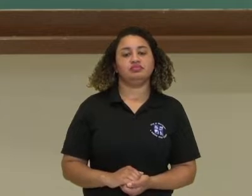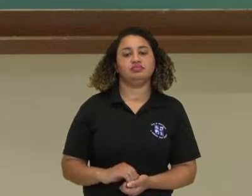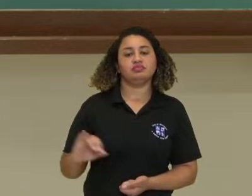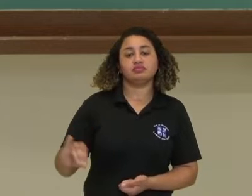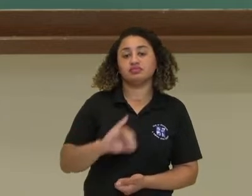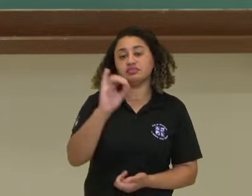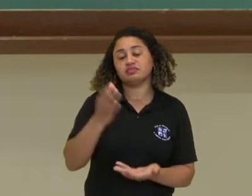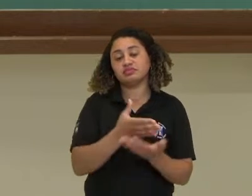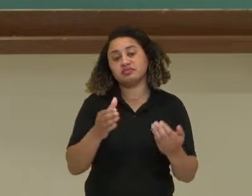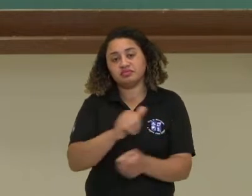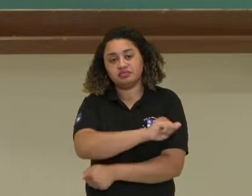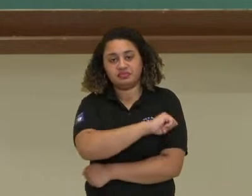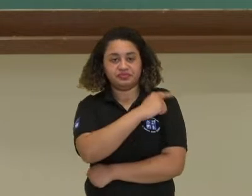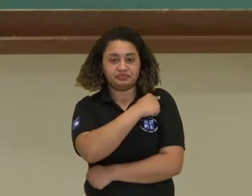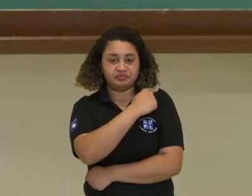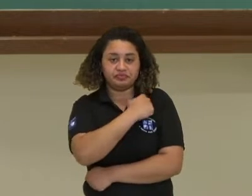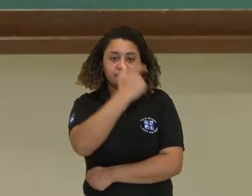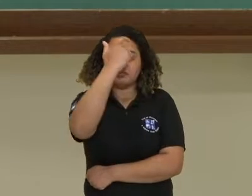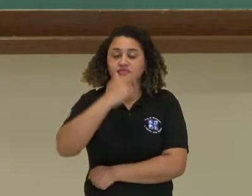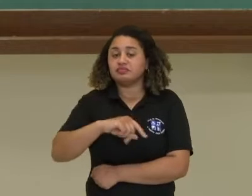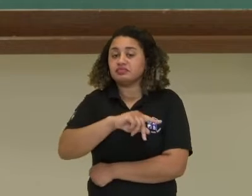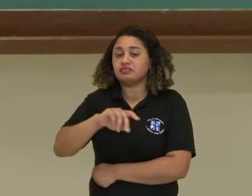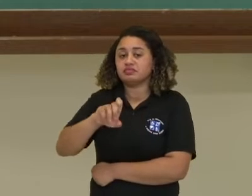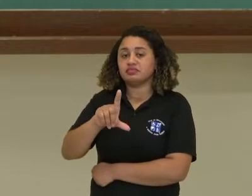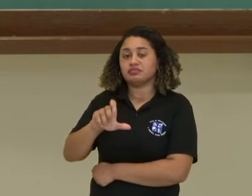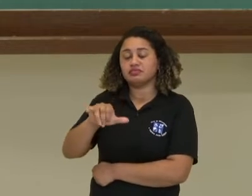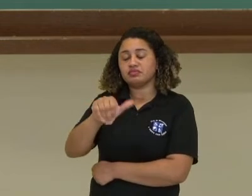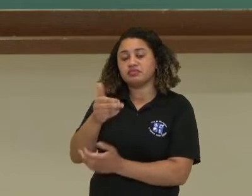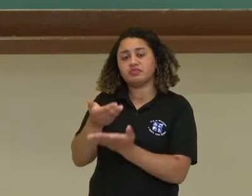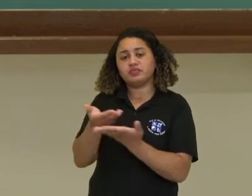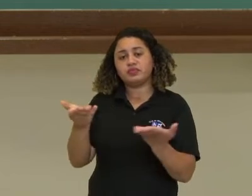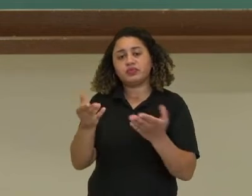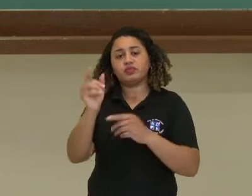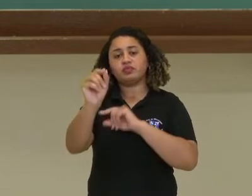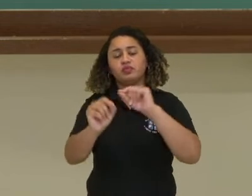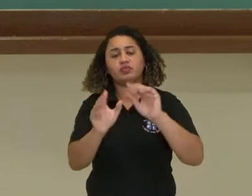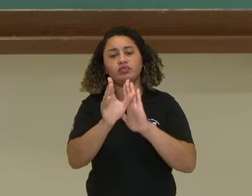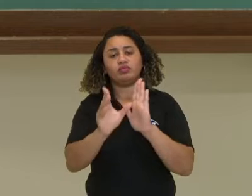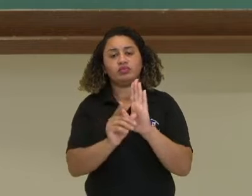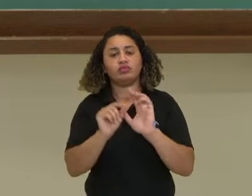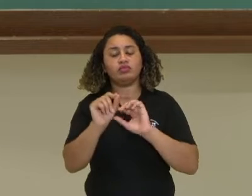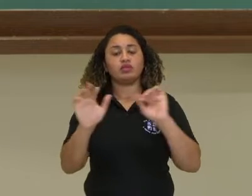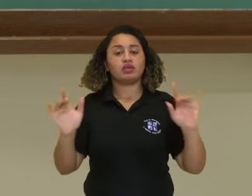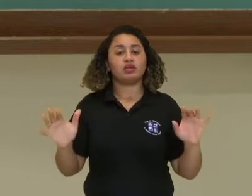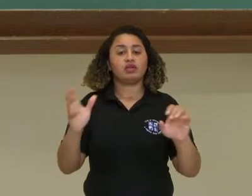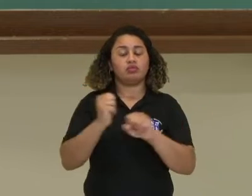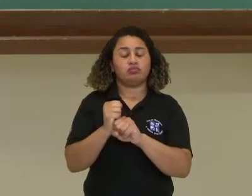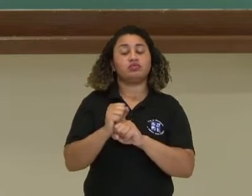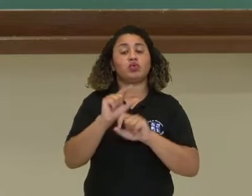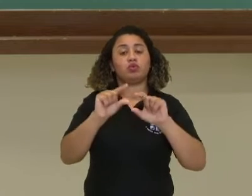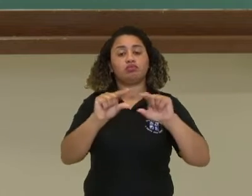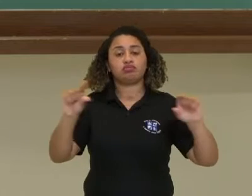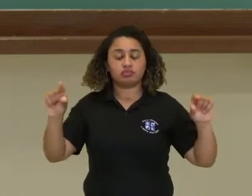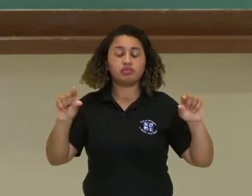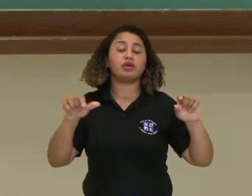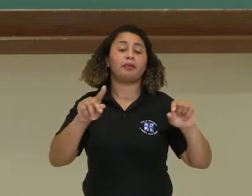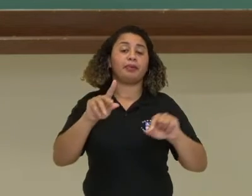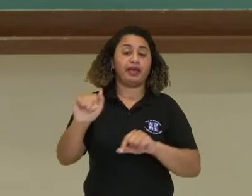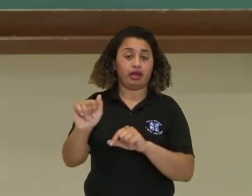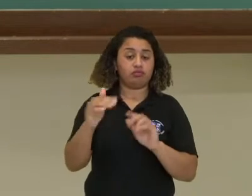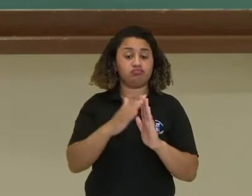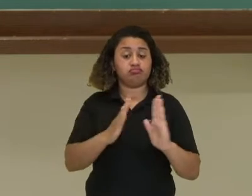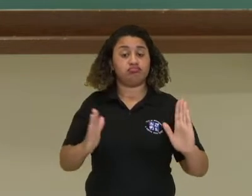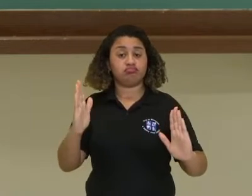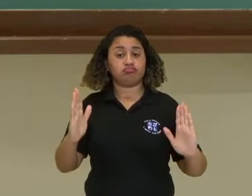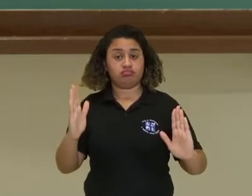Olá, estudante da primeira série. Eu sou a professora Eliane e nessa aula nós vamos falar sobre a soma dos termos de uma PA finita.